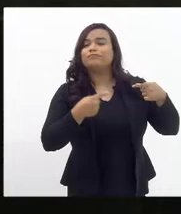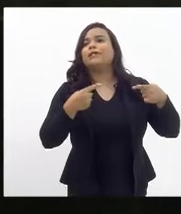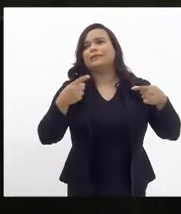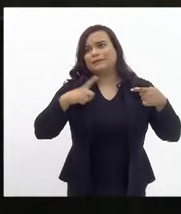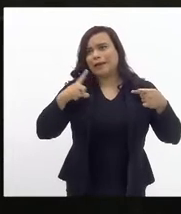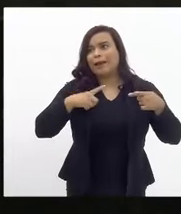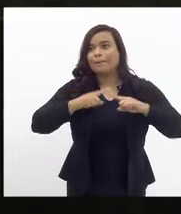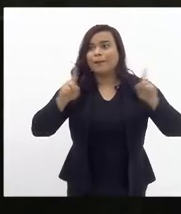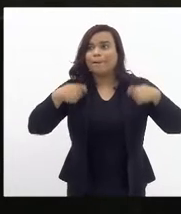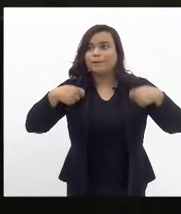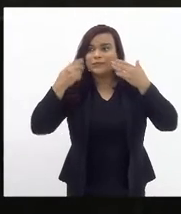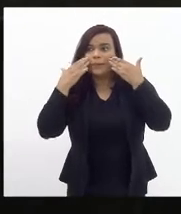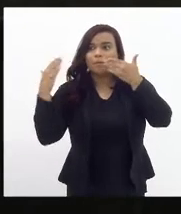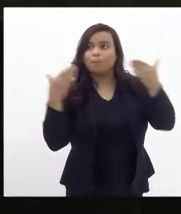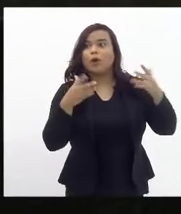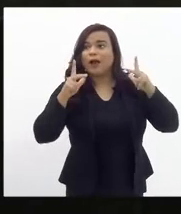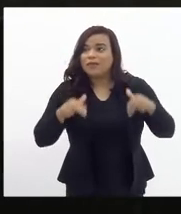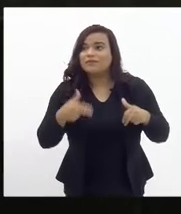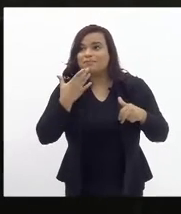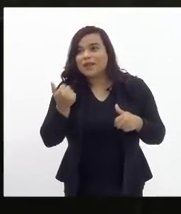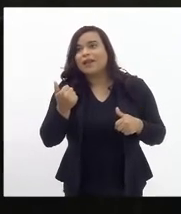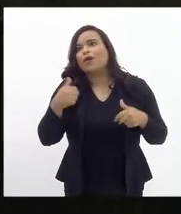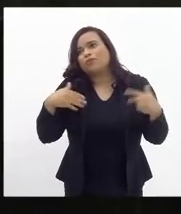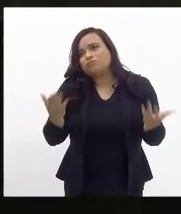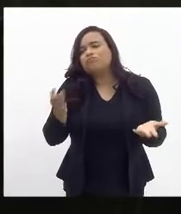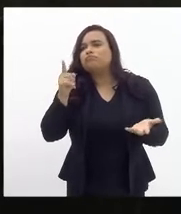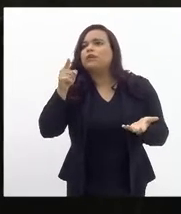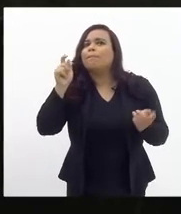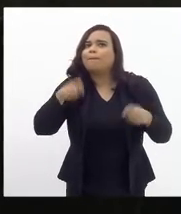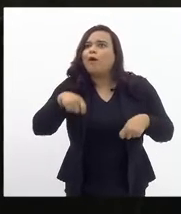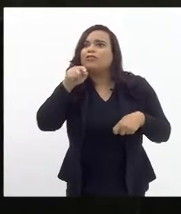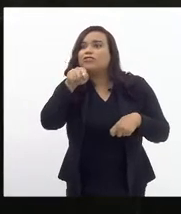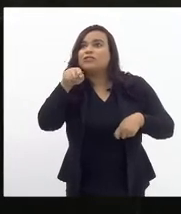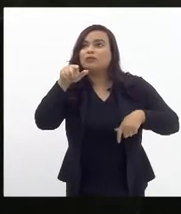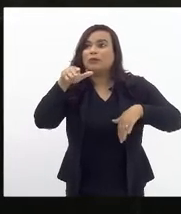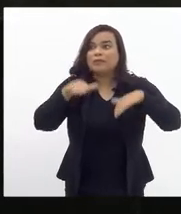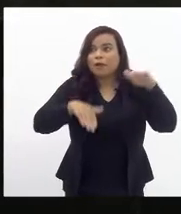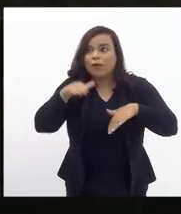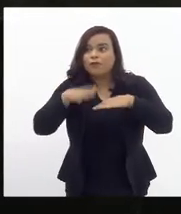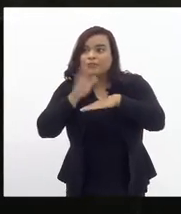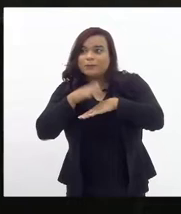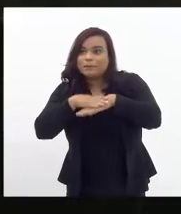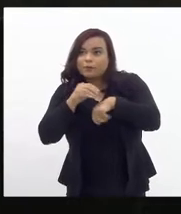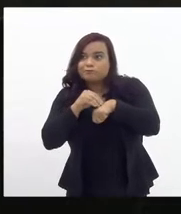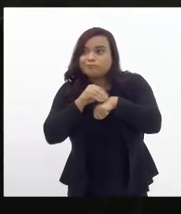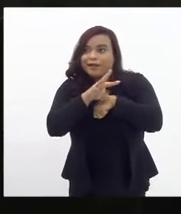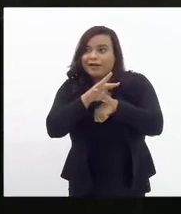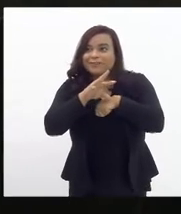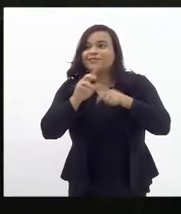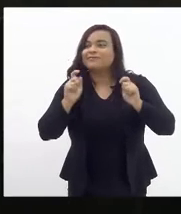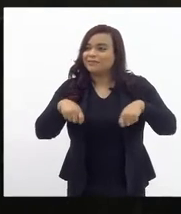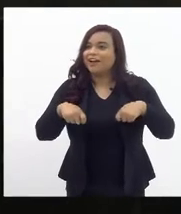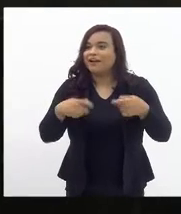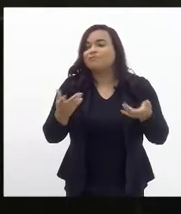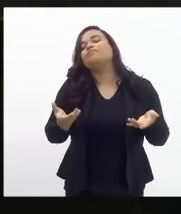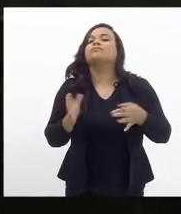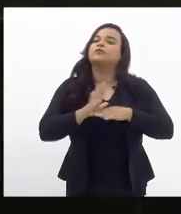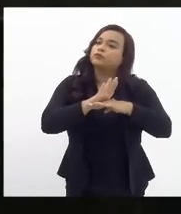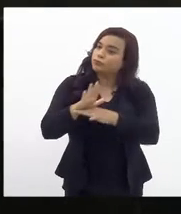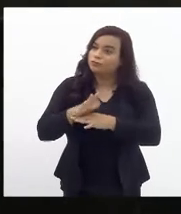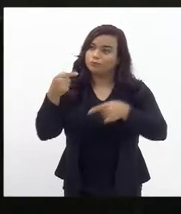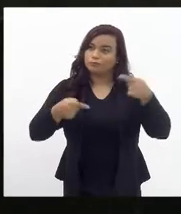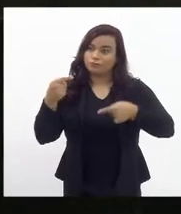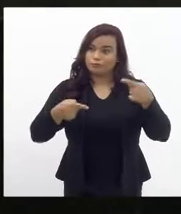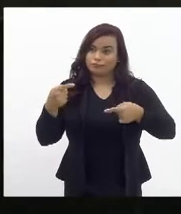de visibilizar dessa forma. Esse talvez seja o nosso pitaquinho na contribuição desse debate. Nós precisamos